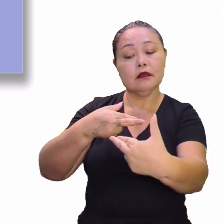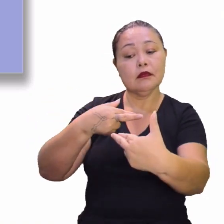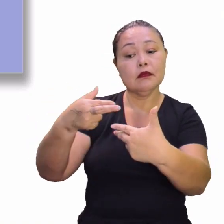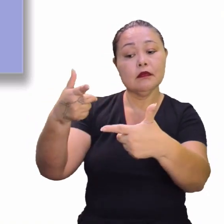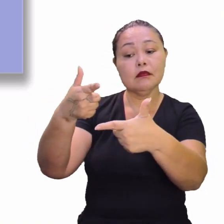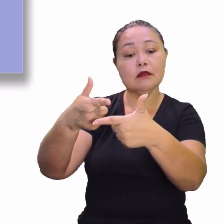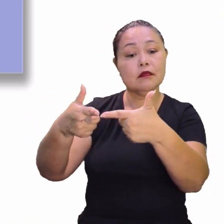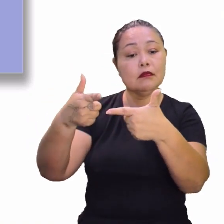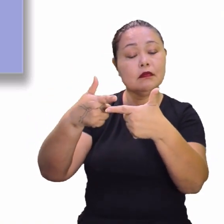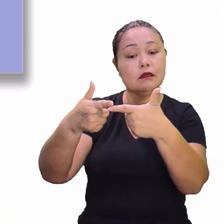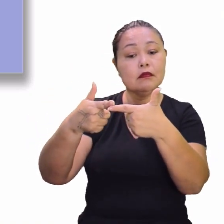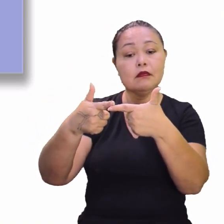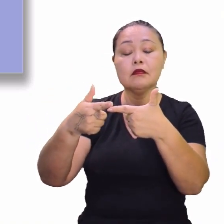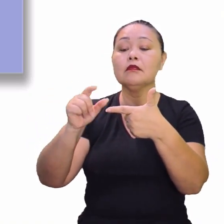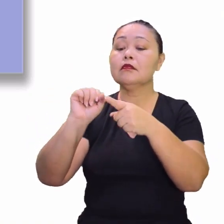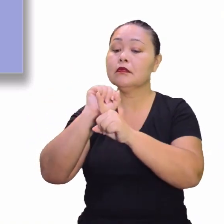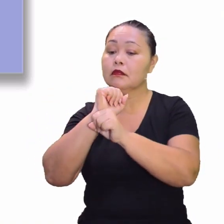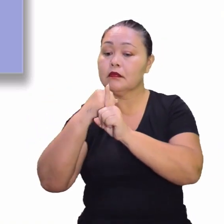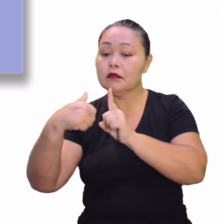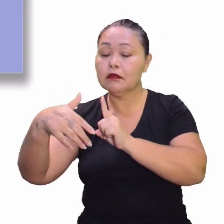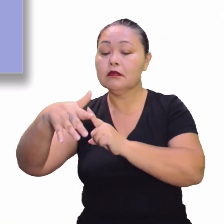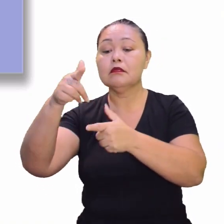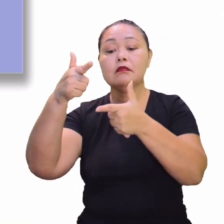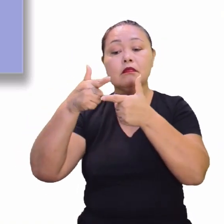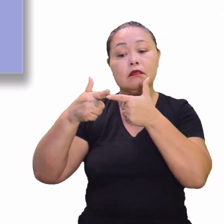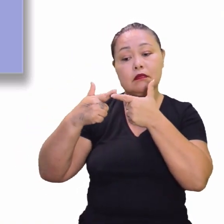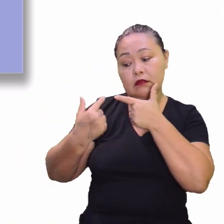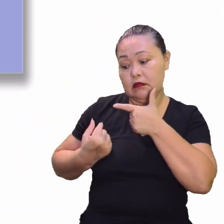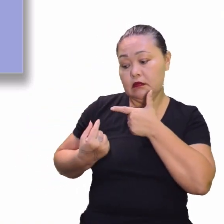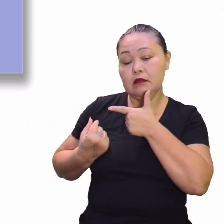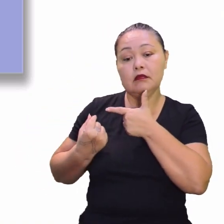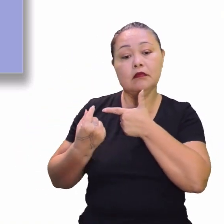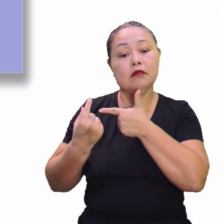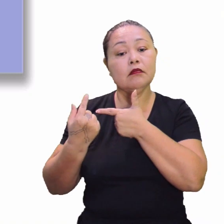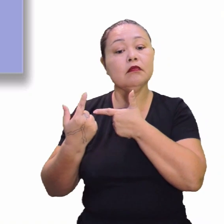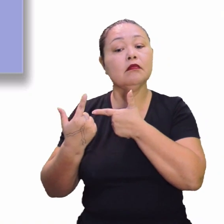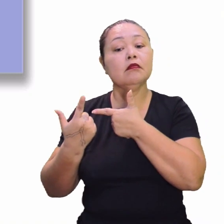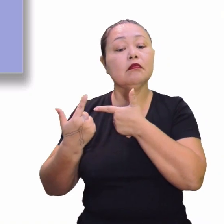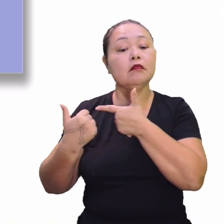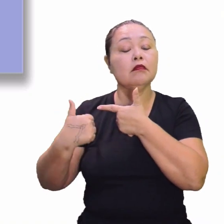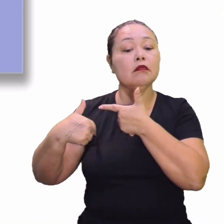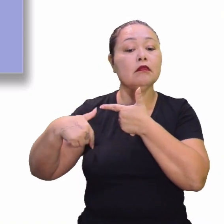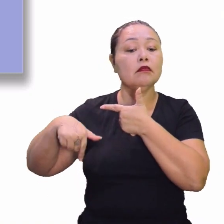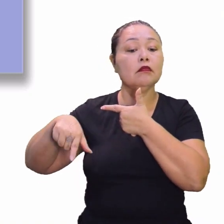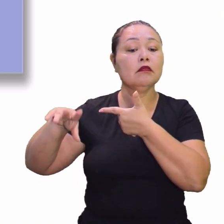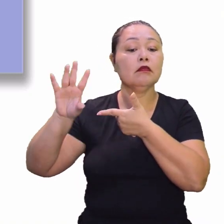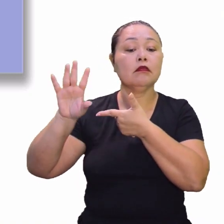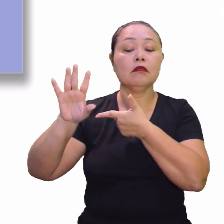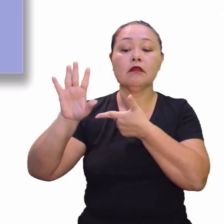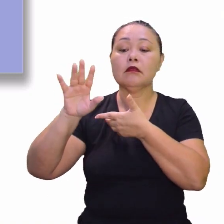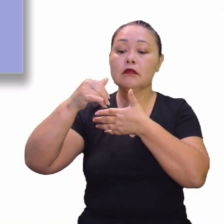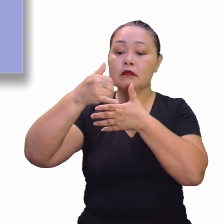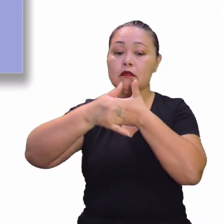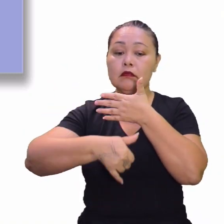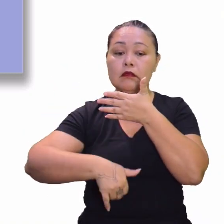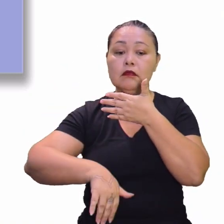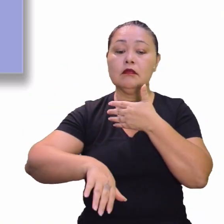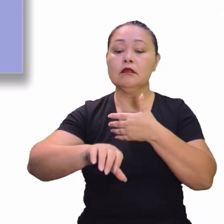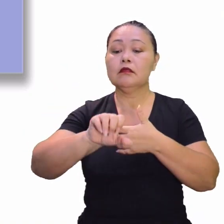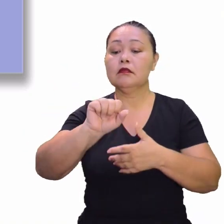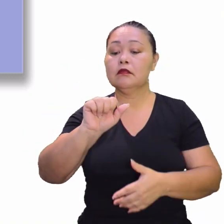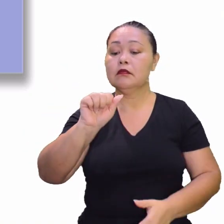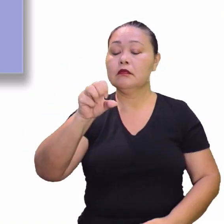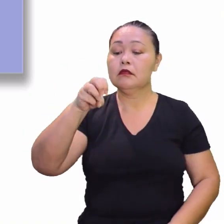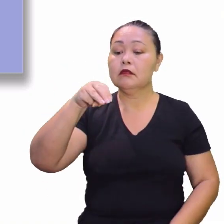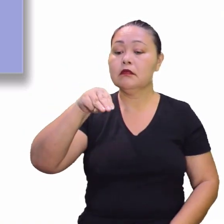aí dos impactos de ordem social e econômica. Vamos falar também sobre a usina